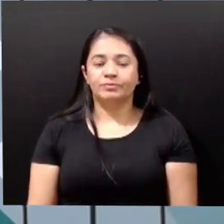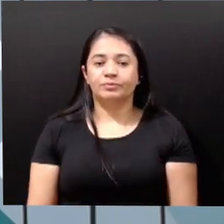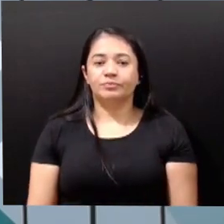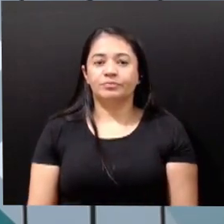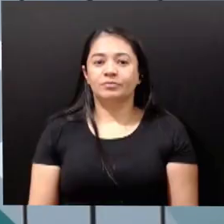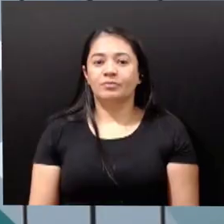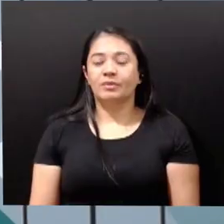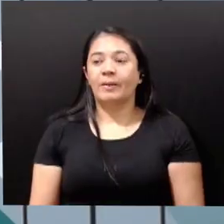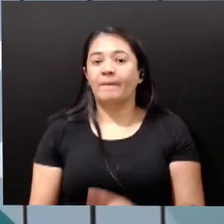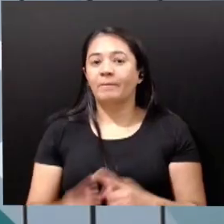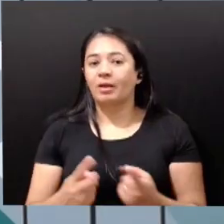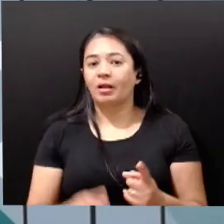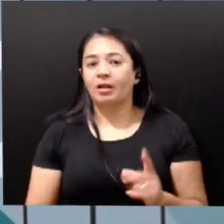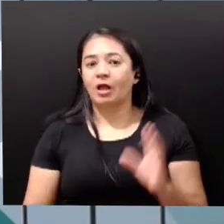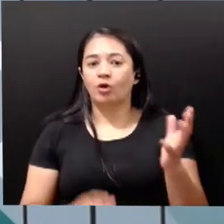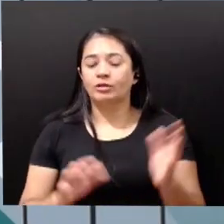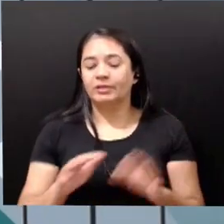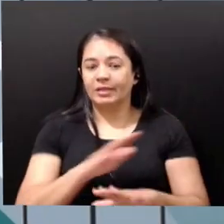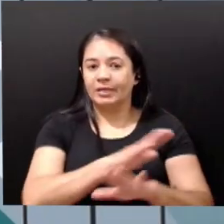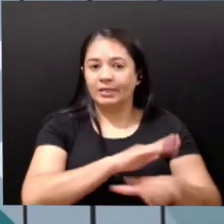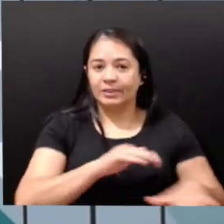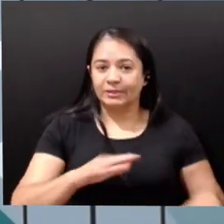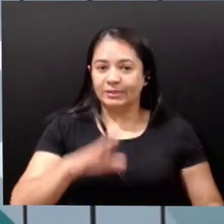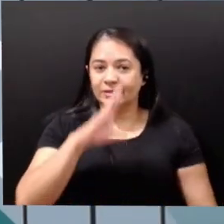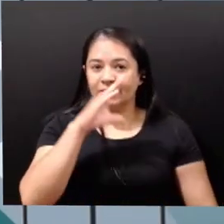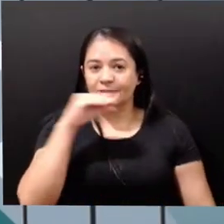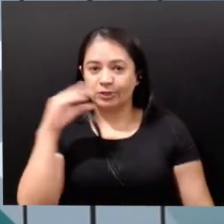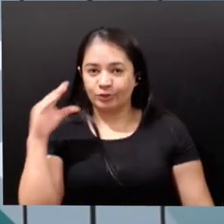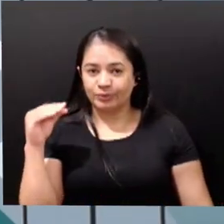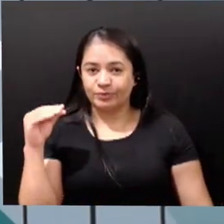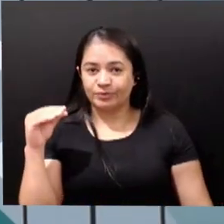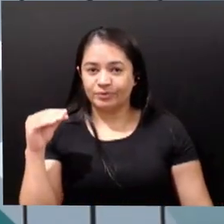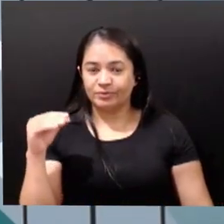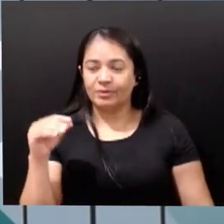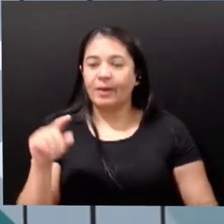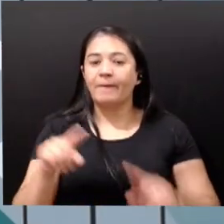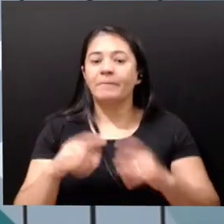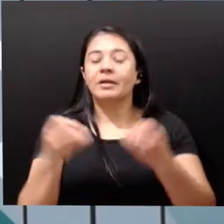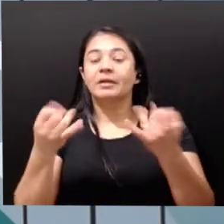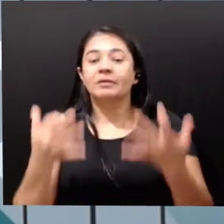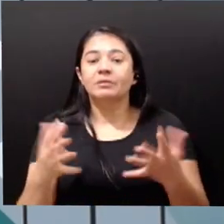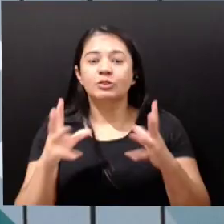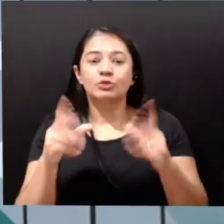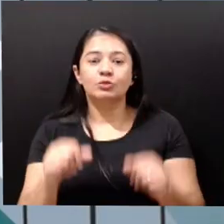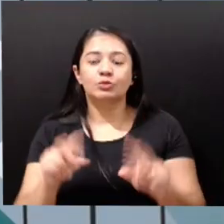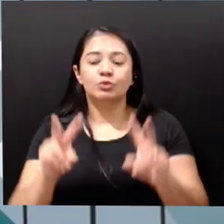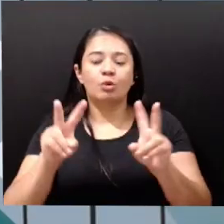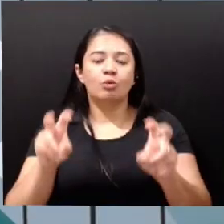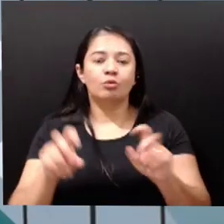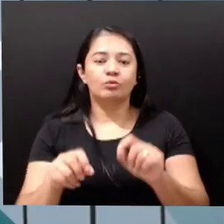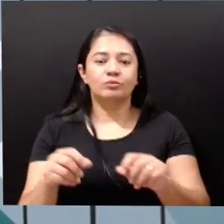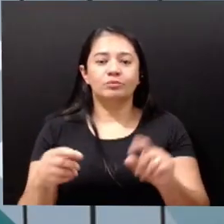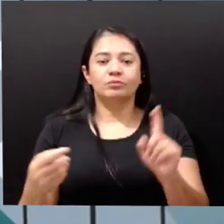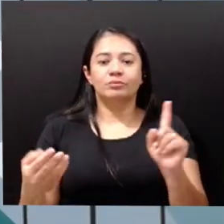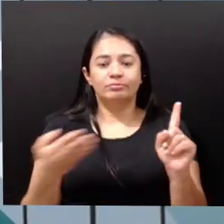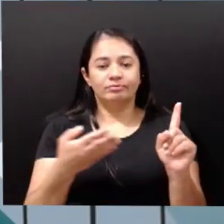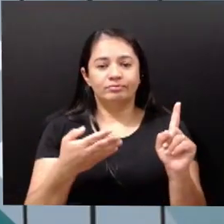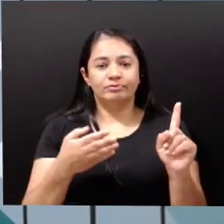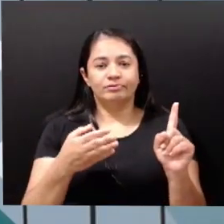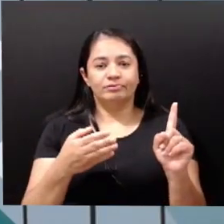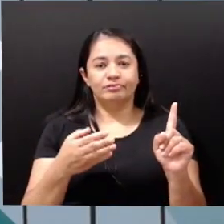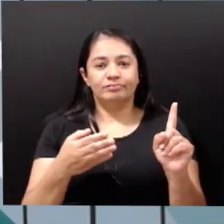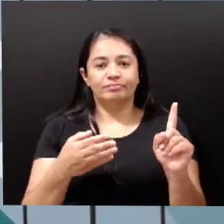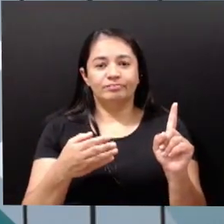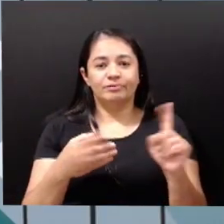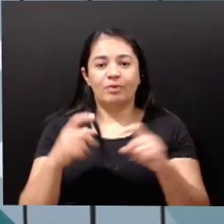da vida, e frequentemente em crianças e adolescentes. E quem explica tudo sobre esse assunto é o